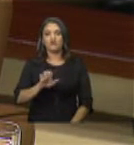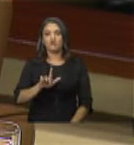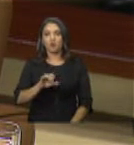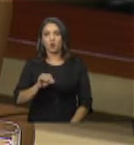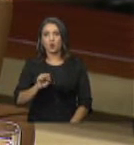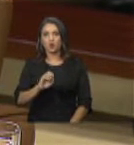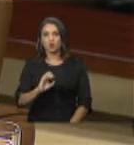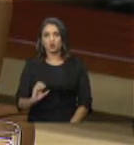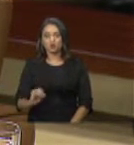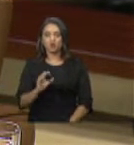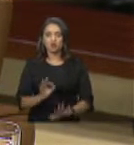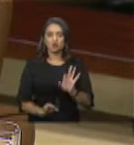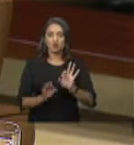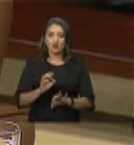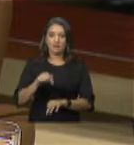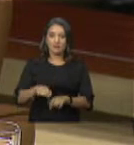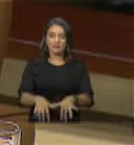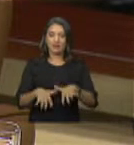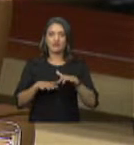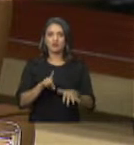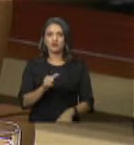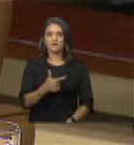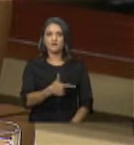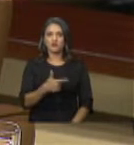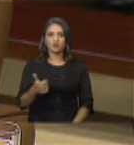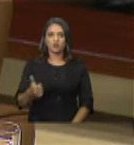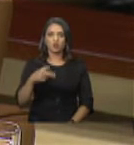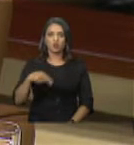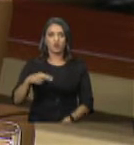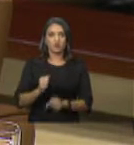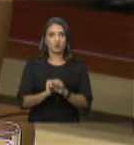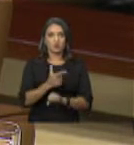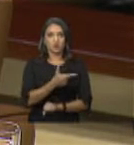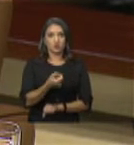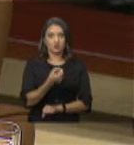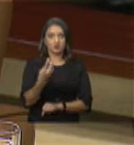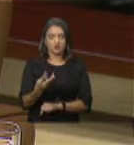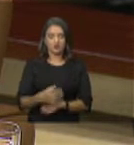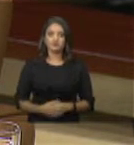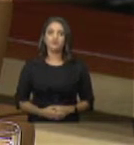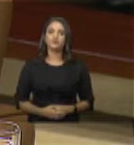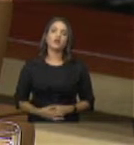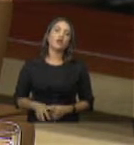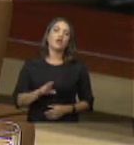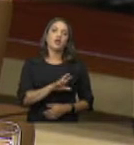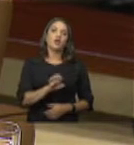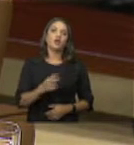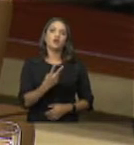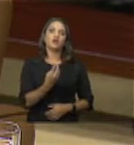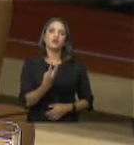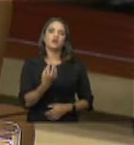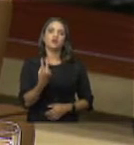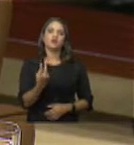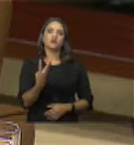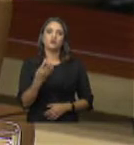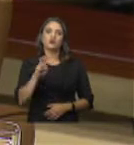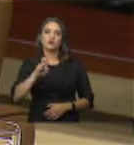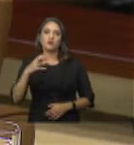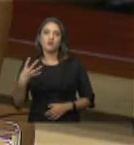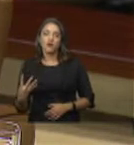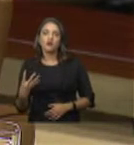julgamento neste Pleno em 21 de novembro de 2013 o recurso ordinário 232454